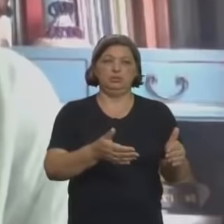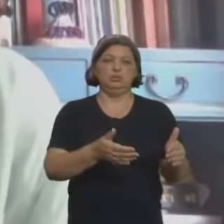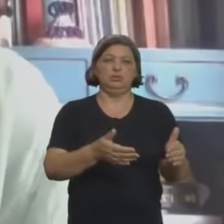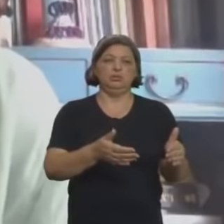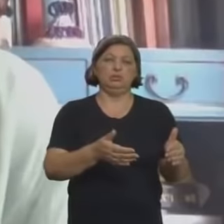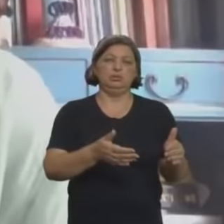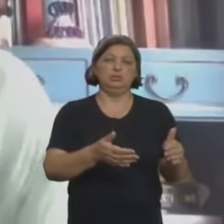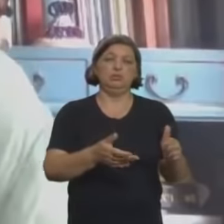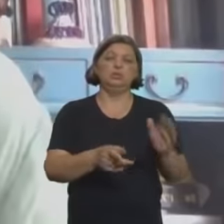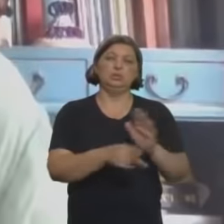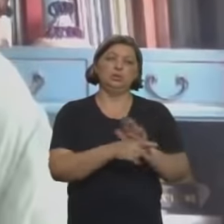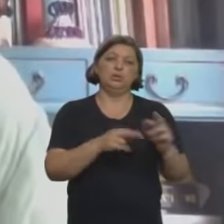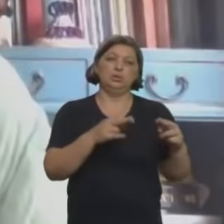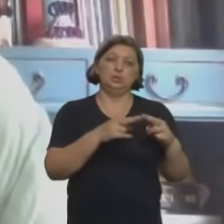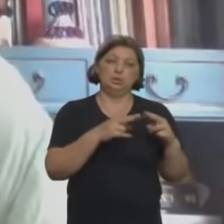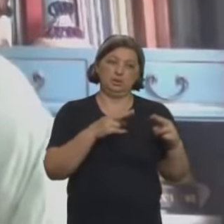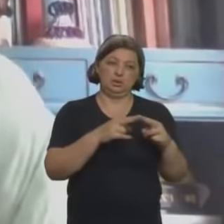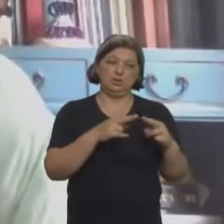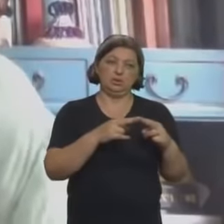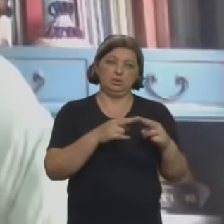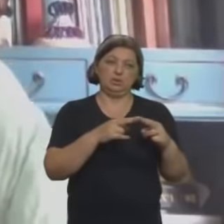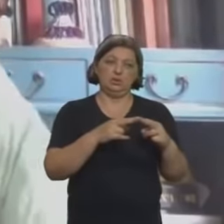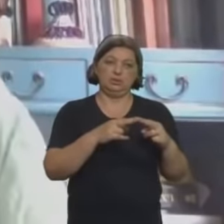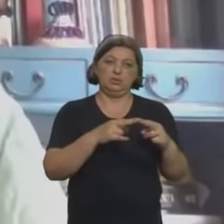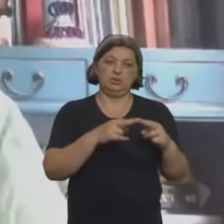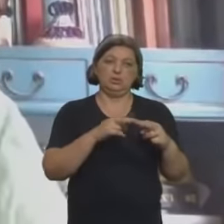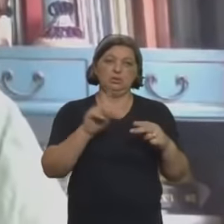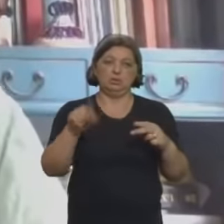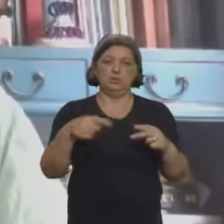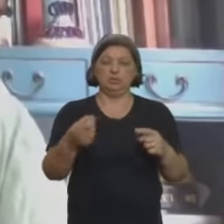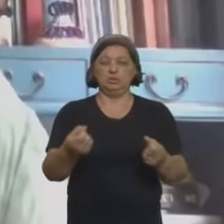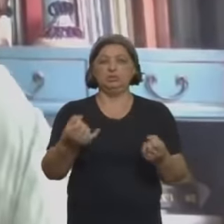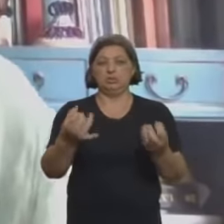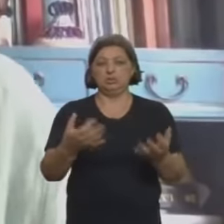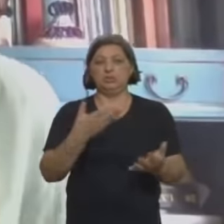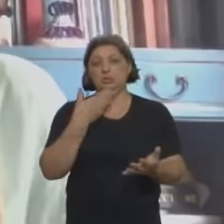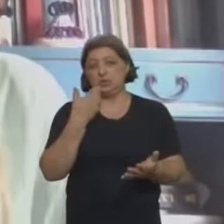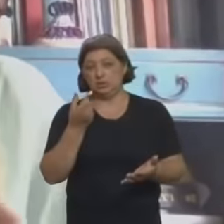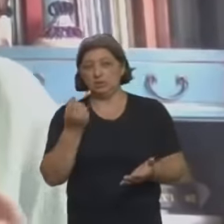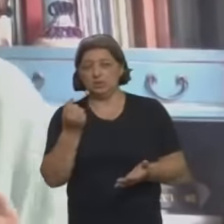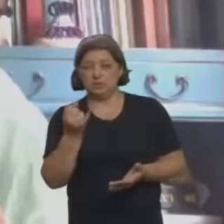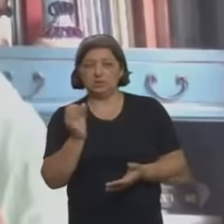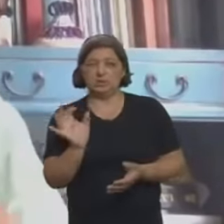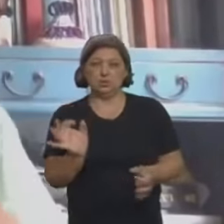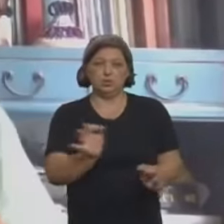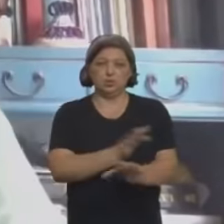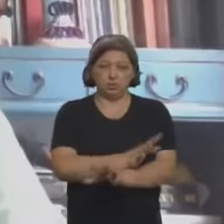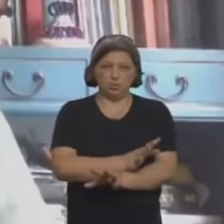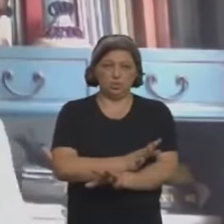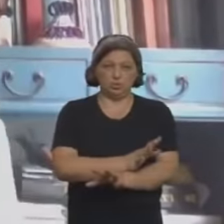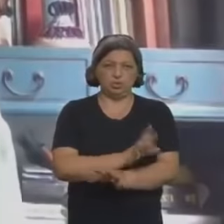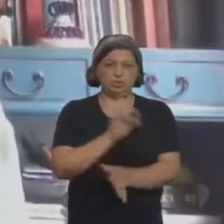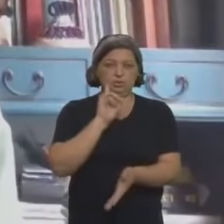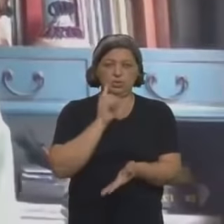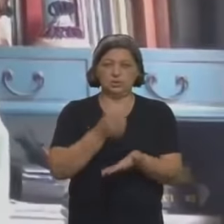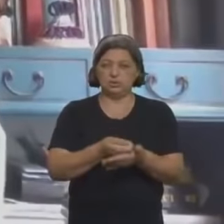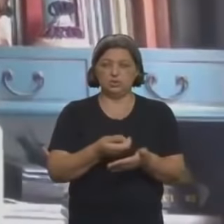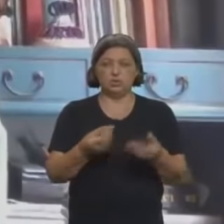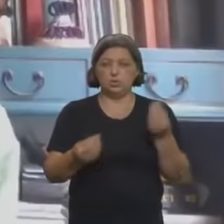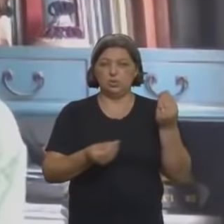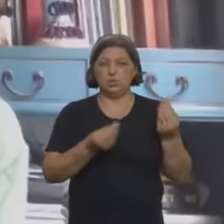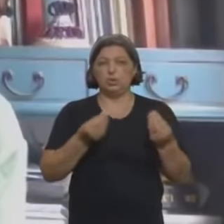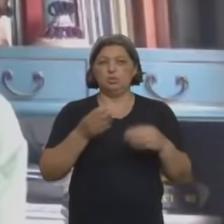requisitos da rede, né? Acho que as meninas, a Paula e a Carol, podem falar melhor se isso já tiver sido definido, de como que vai ser